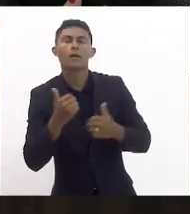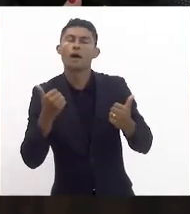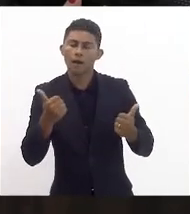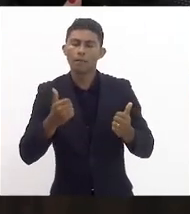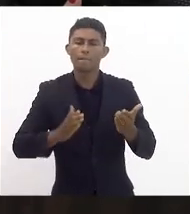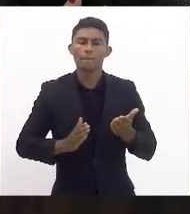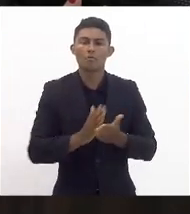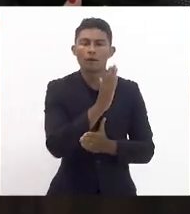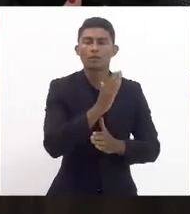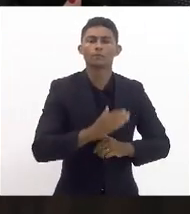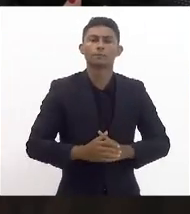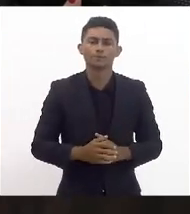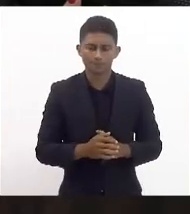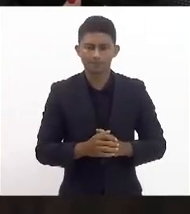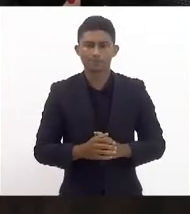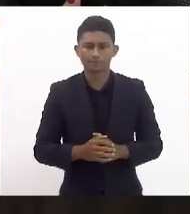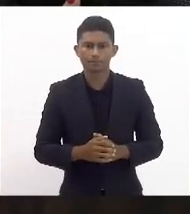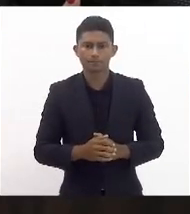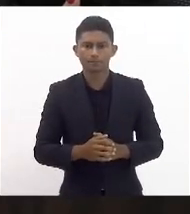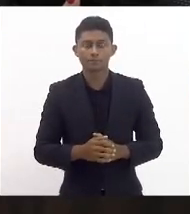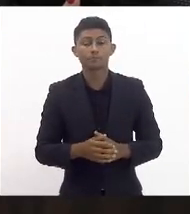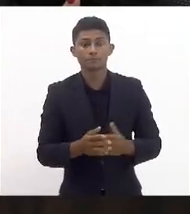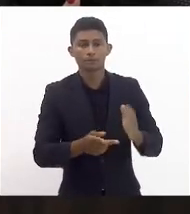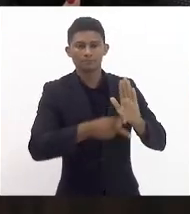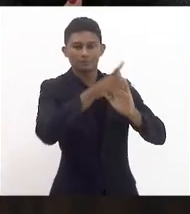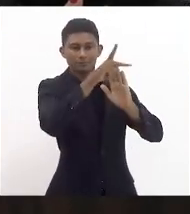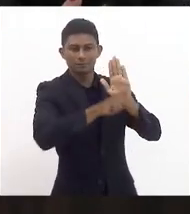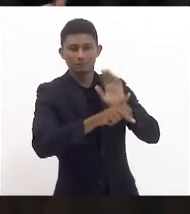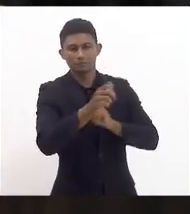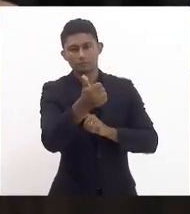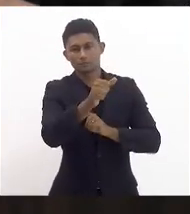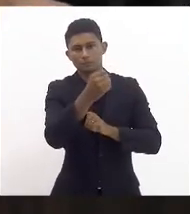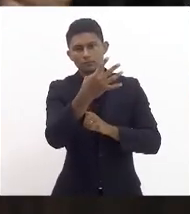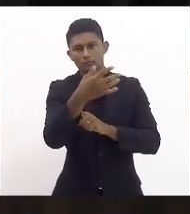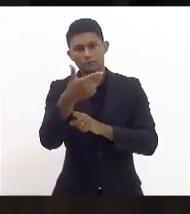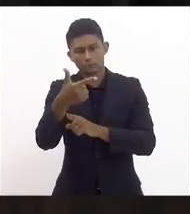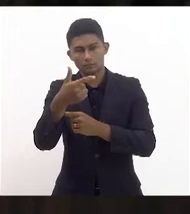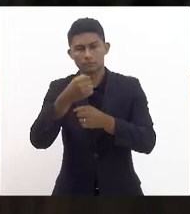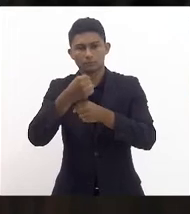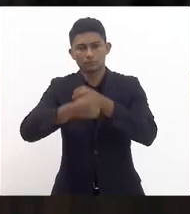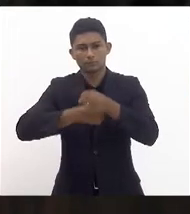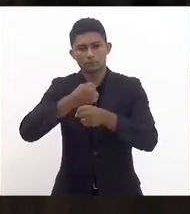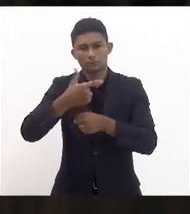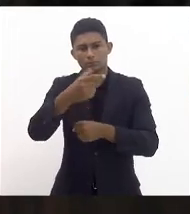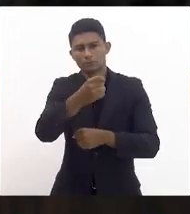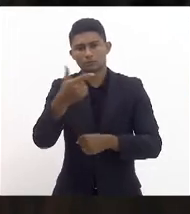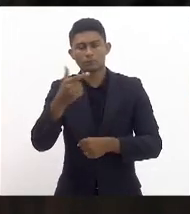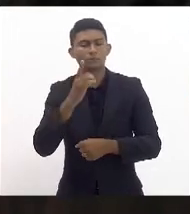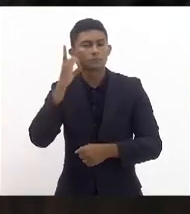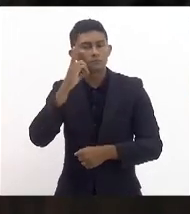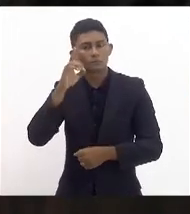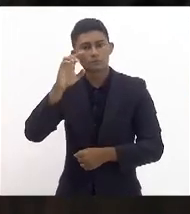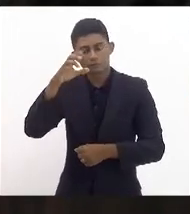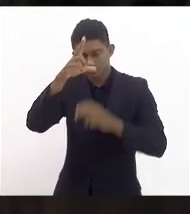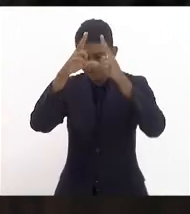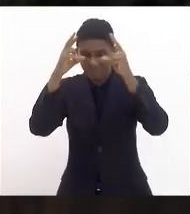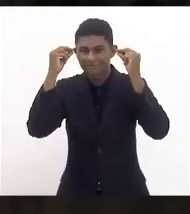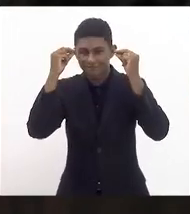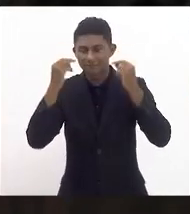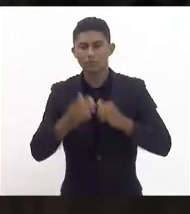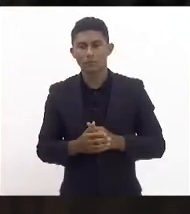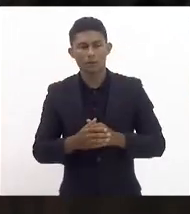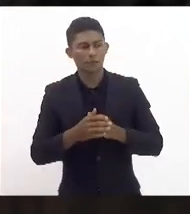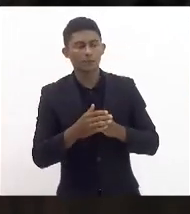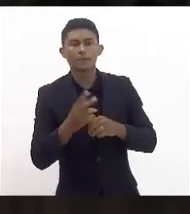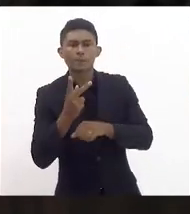à promulgação. Projeto de resolução 1142 de 22, de autoria da deputada enfermeira Rejane, concede projeto, o prêmio